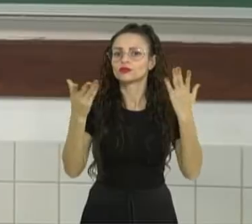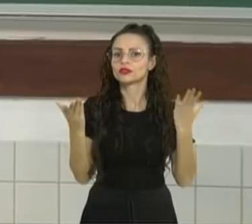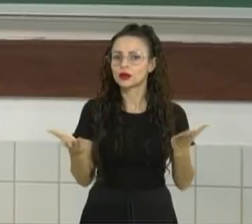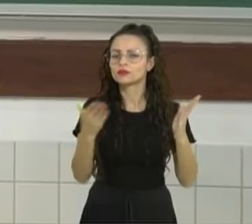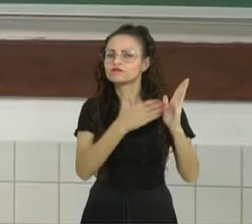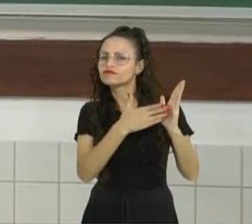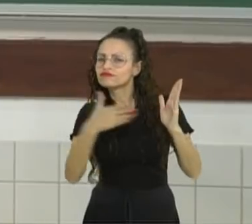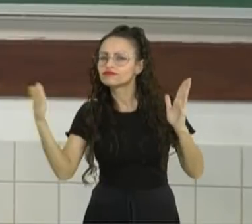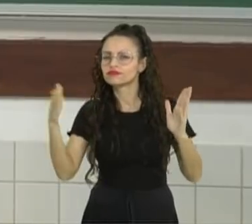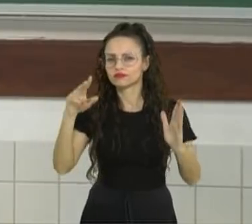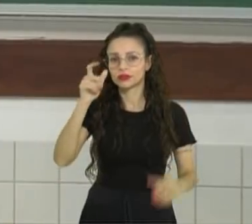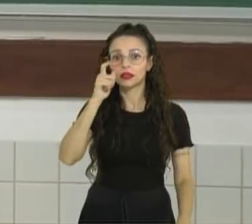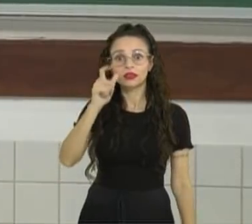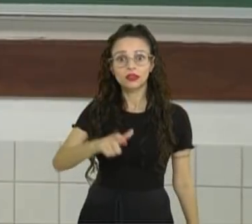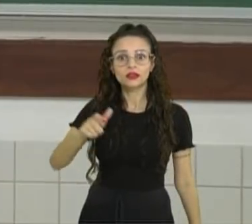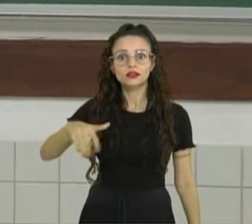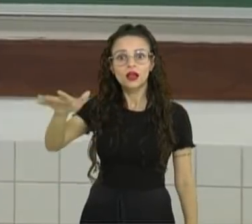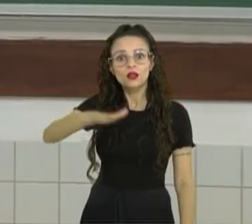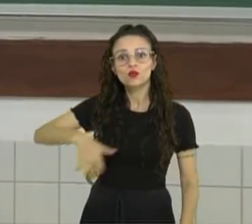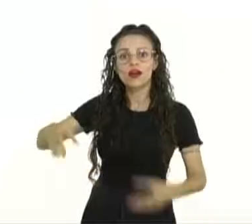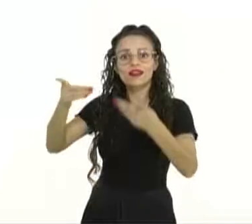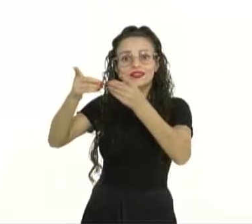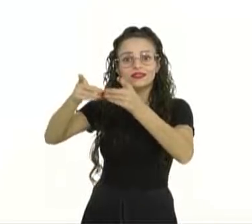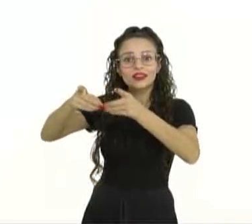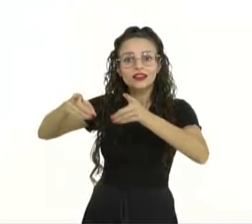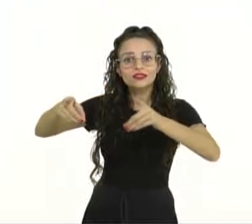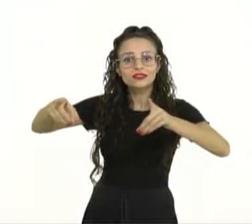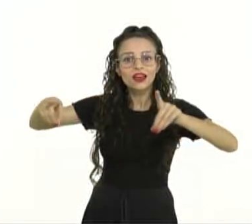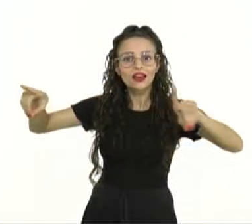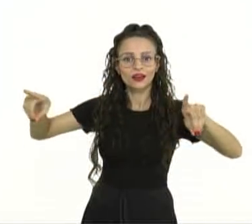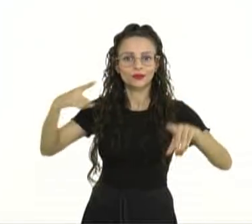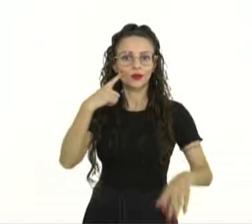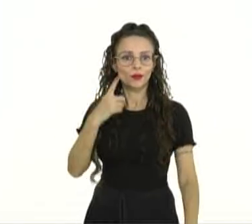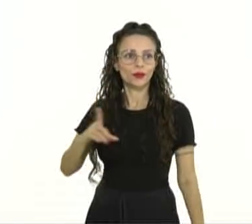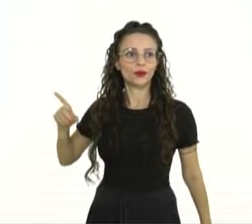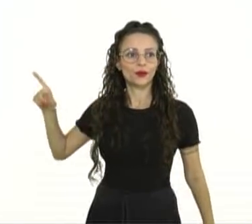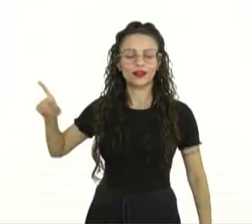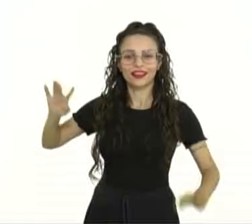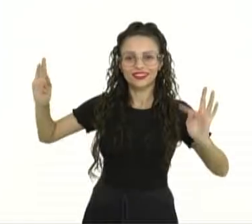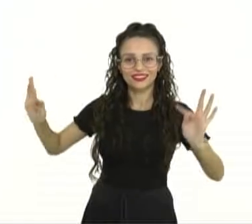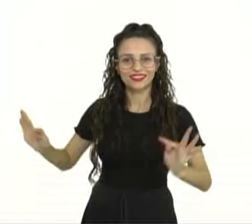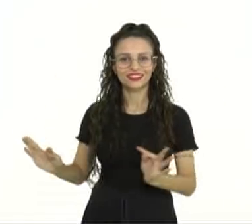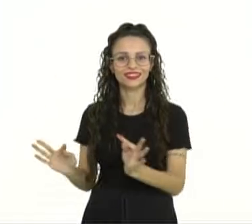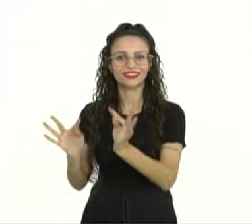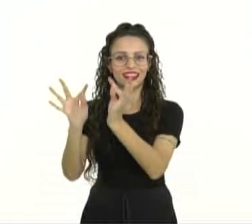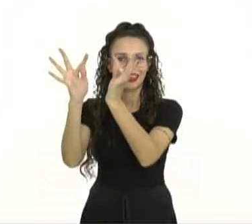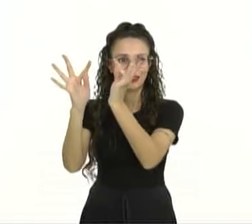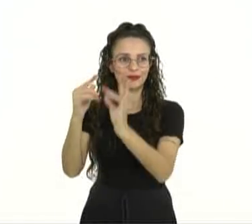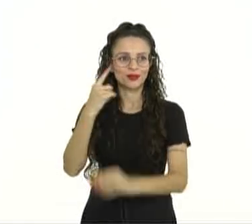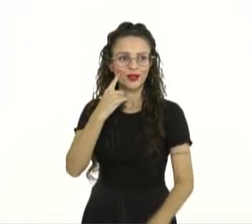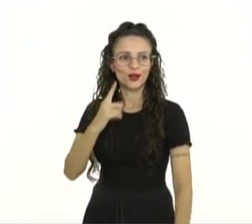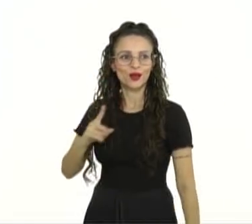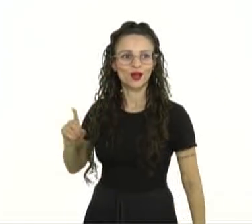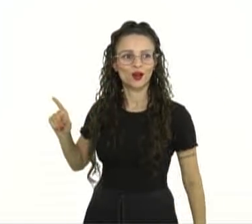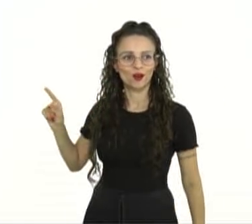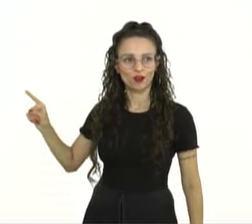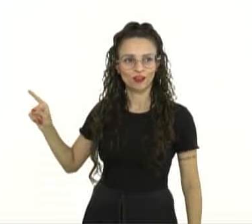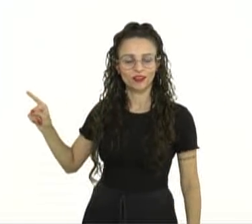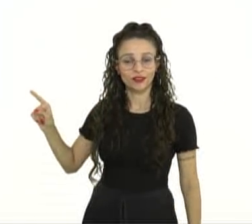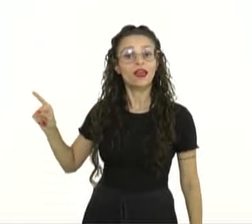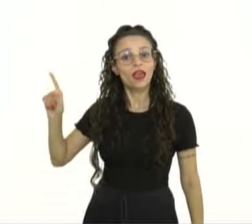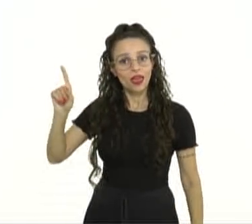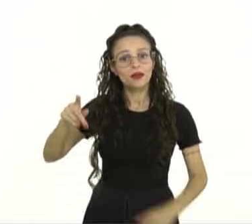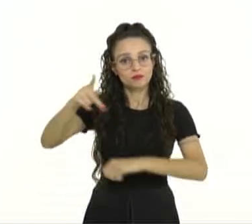e interessante, né? São regiões extremamente desérticas. Olha, o professor Roberto falou daquele templo chamado Zigurate, lá essa foto é do